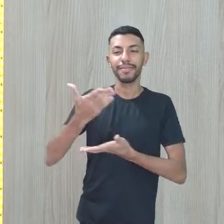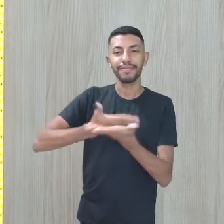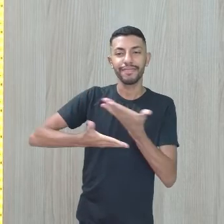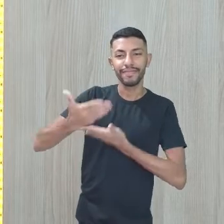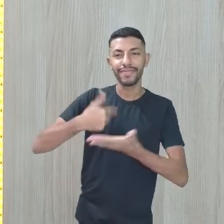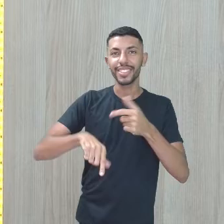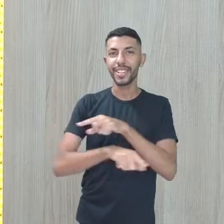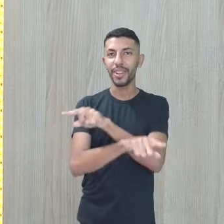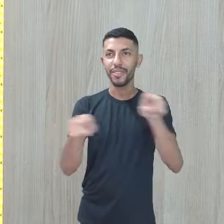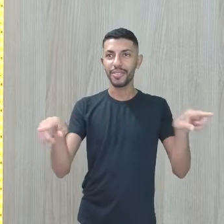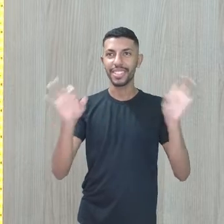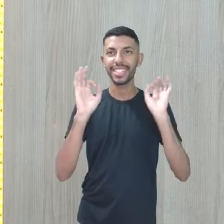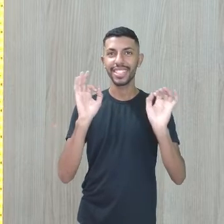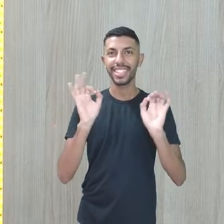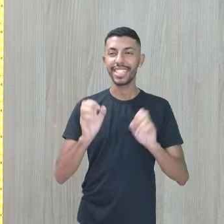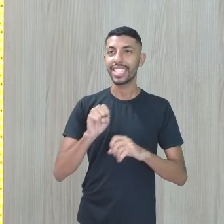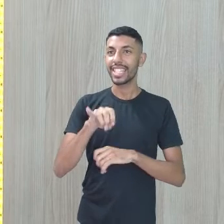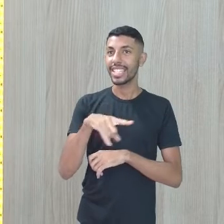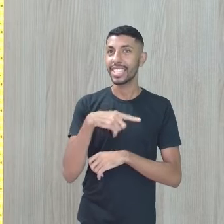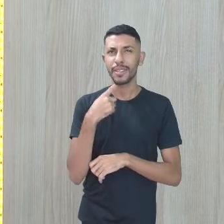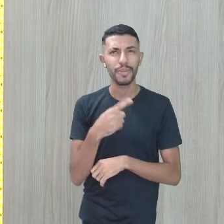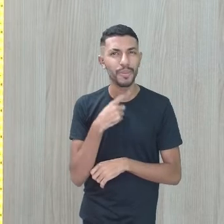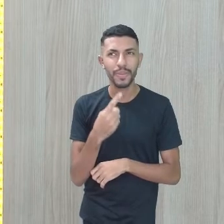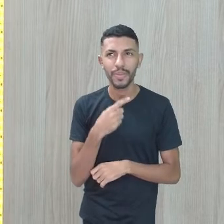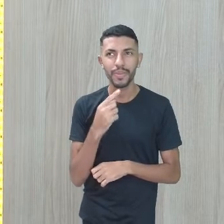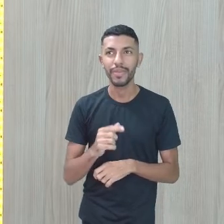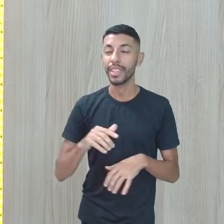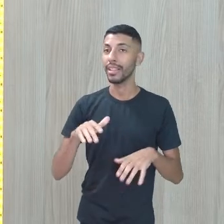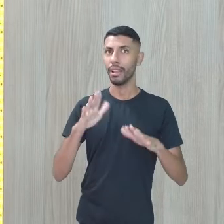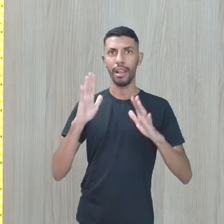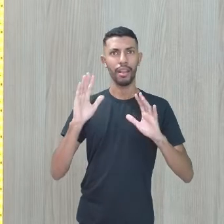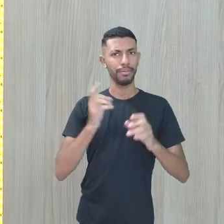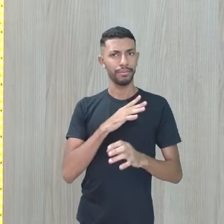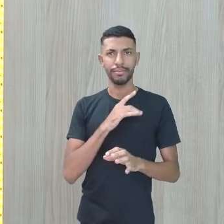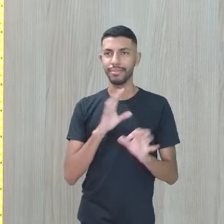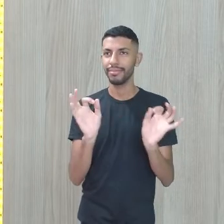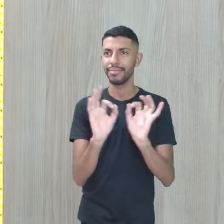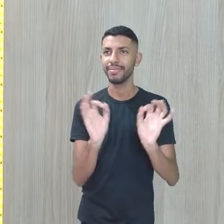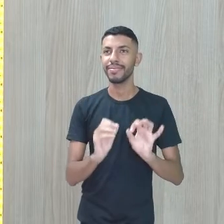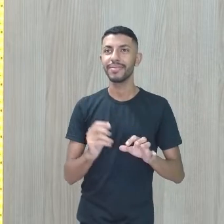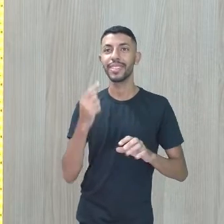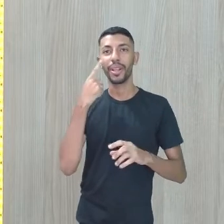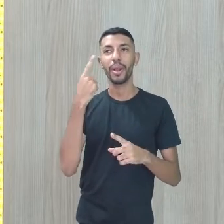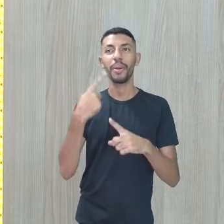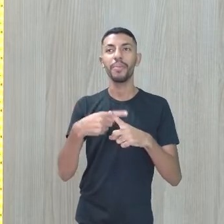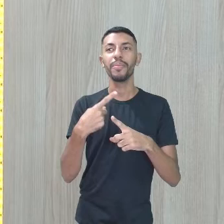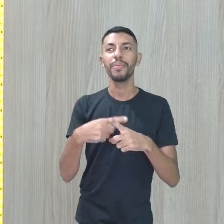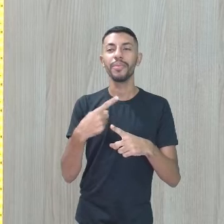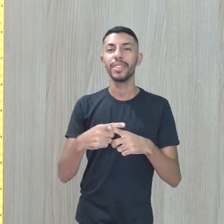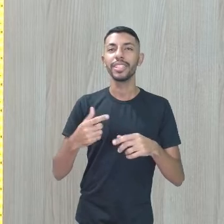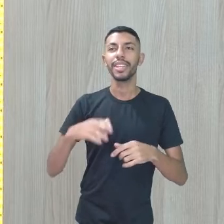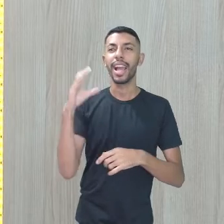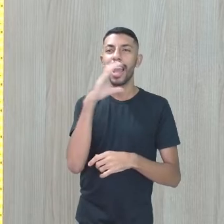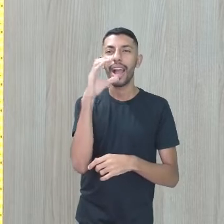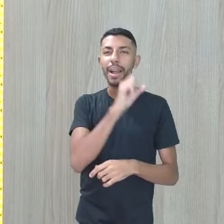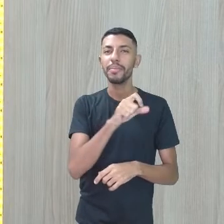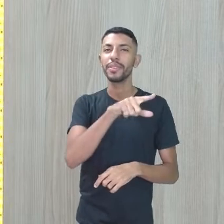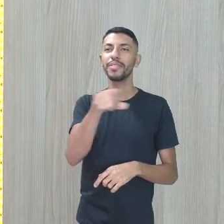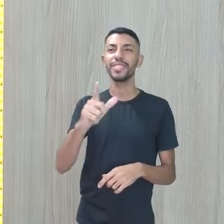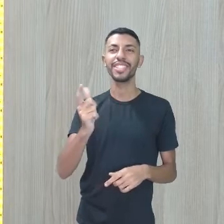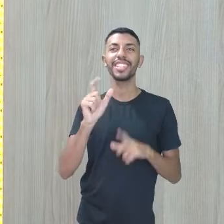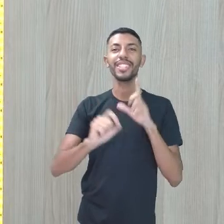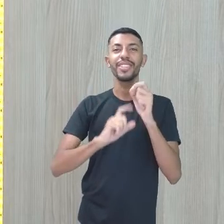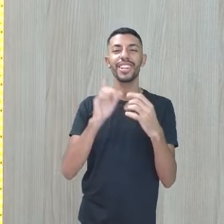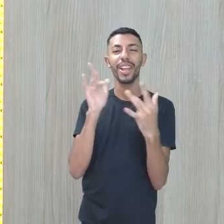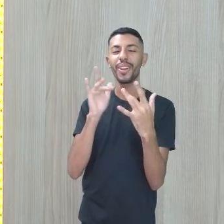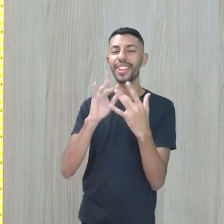interagindo com vocês. Se não conseguir, não se apavora, porque logo vocês estarão